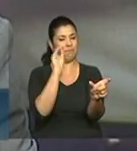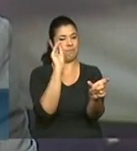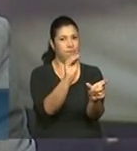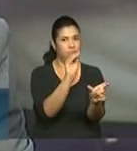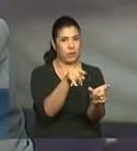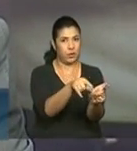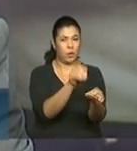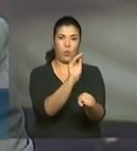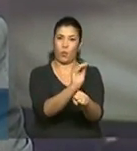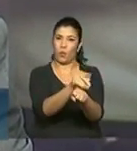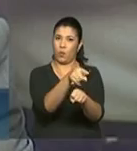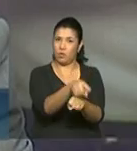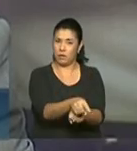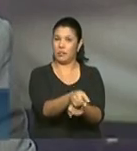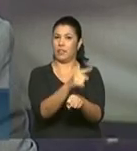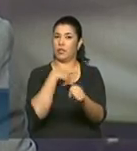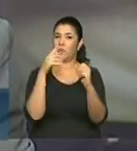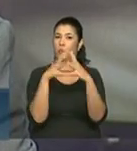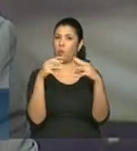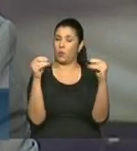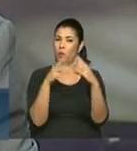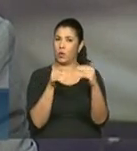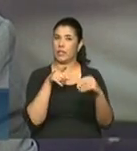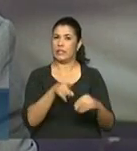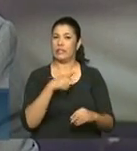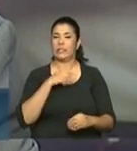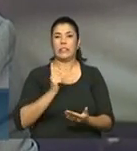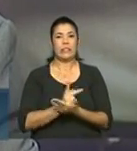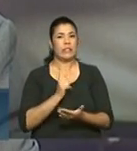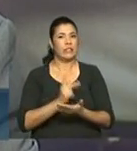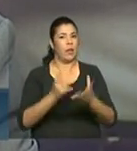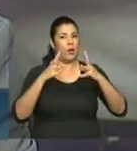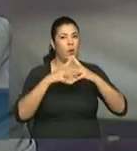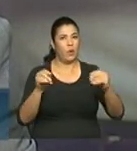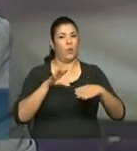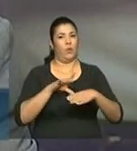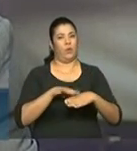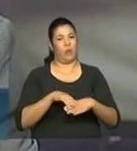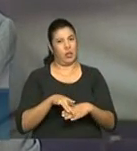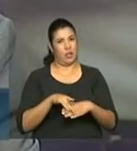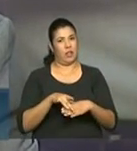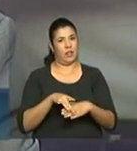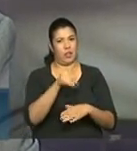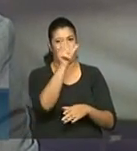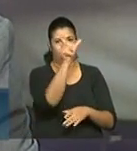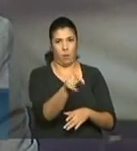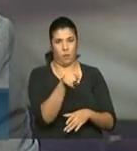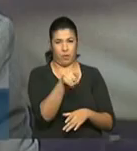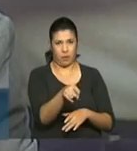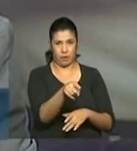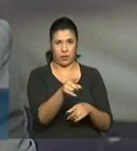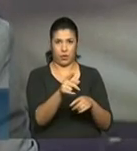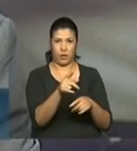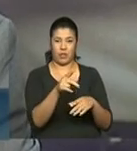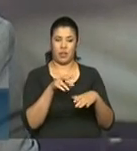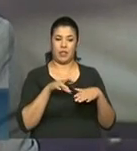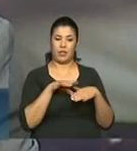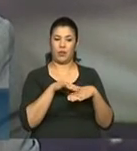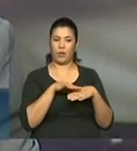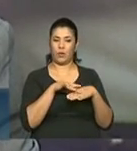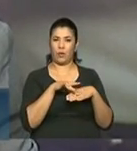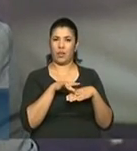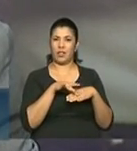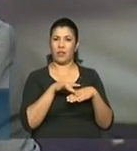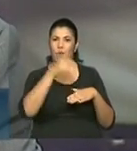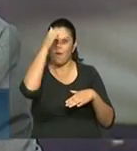de cura, mas é importante. Tá, todas as vezes que nós curamos um paciente, nós estamos fazendo a interrupção da cadeia de transmissão